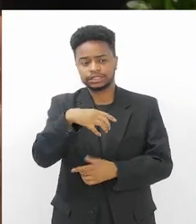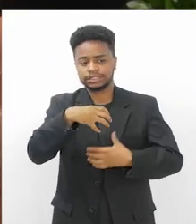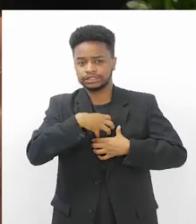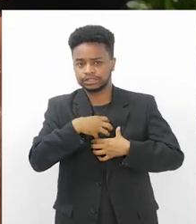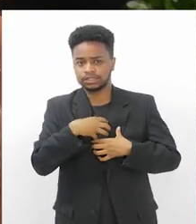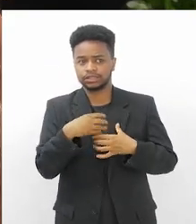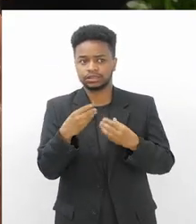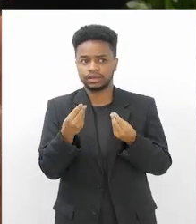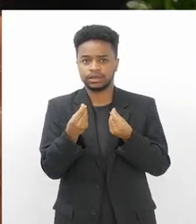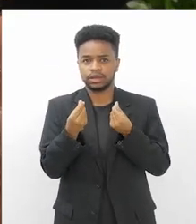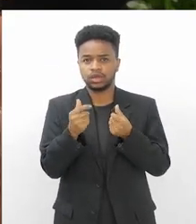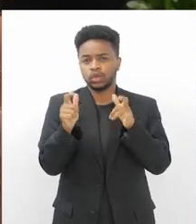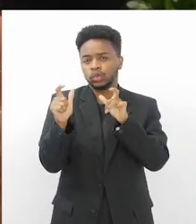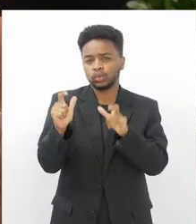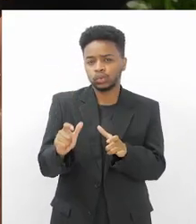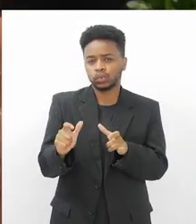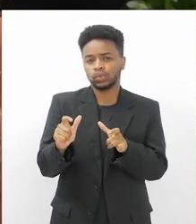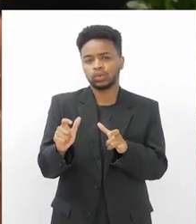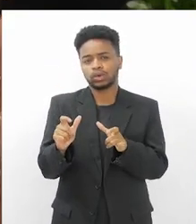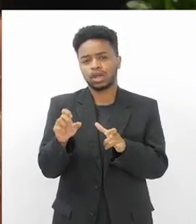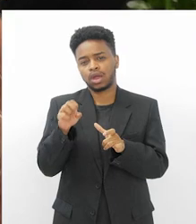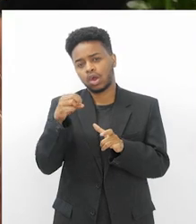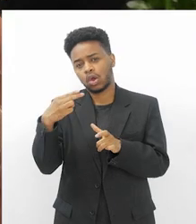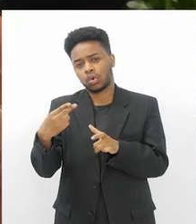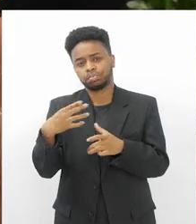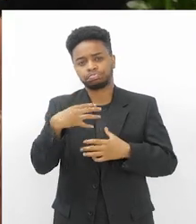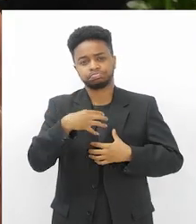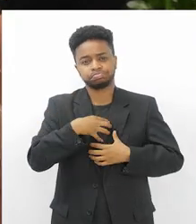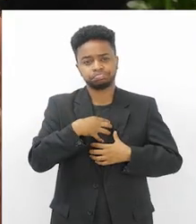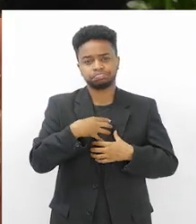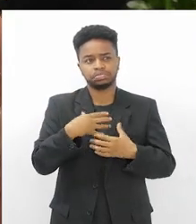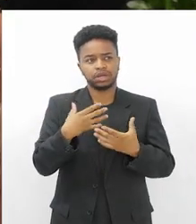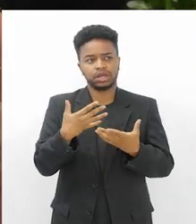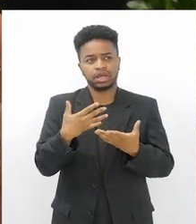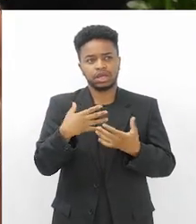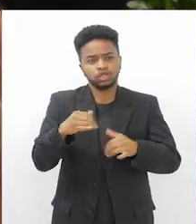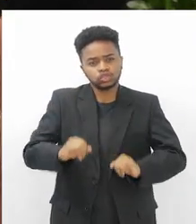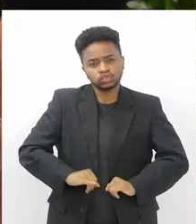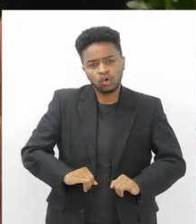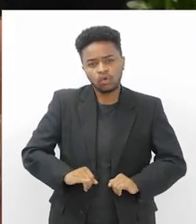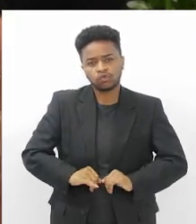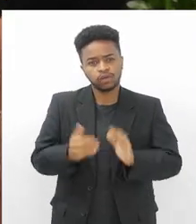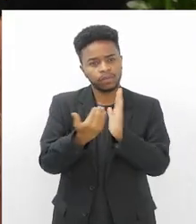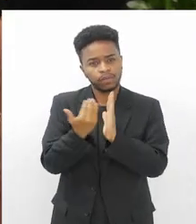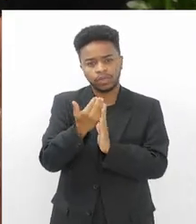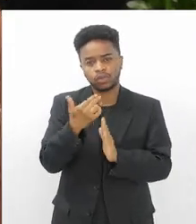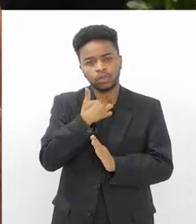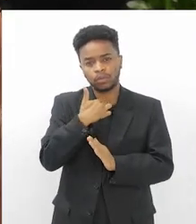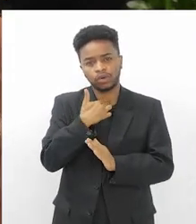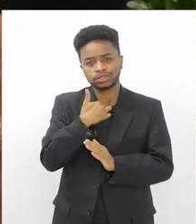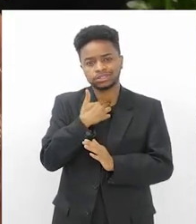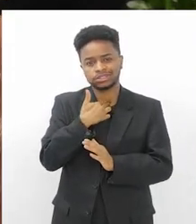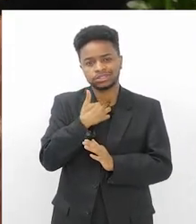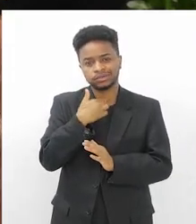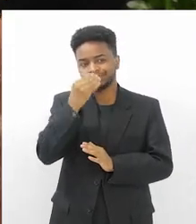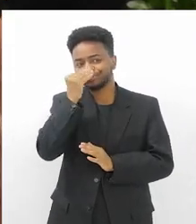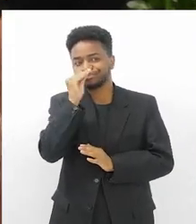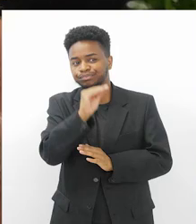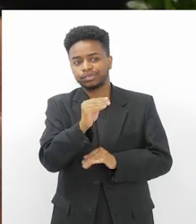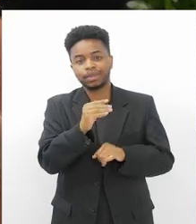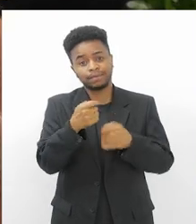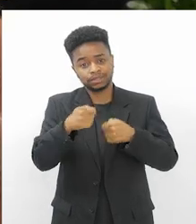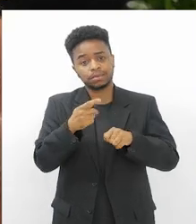se sinta num ambiente, né, ou num estado que de muito sofrimento, não deixar de procurar